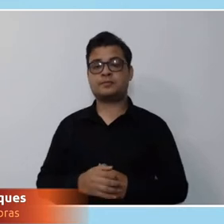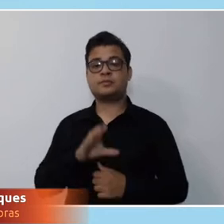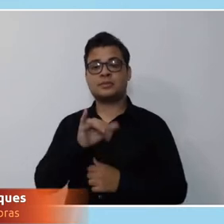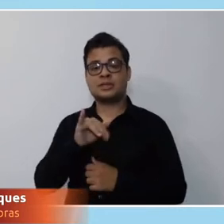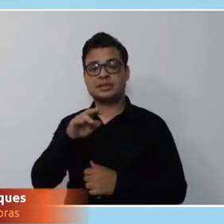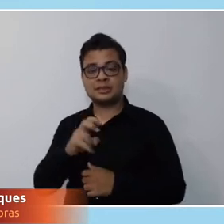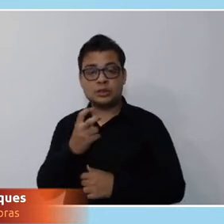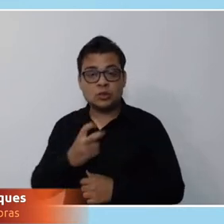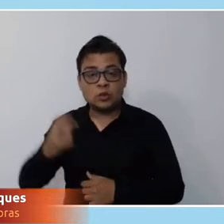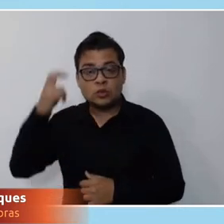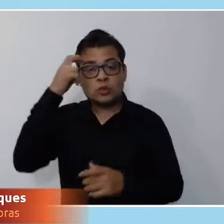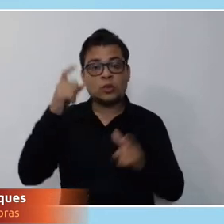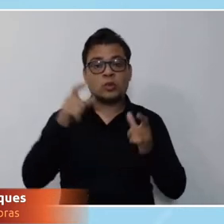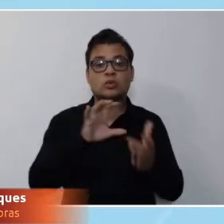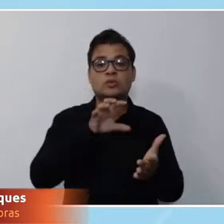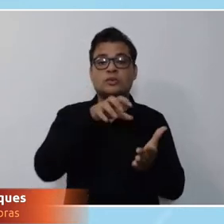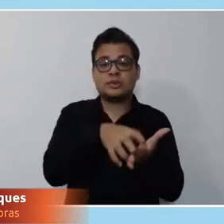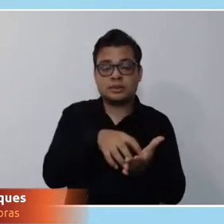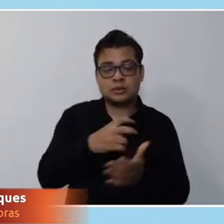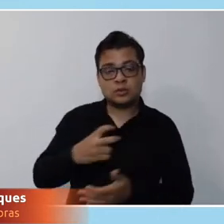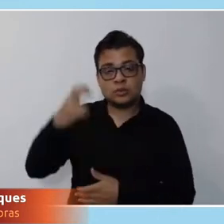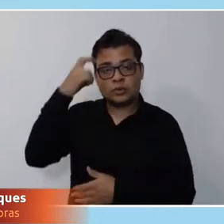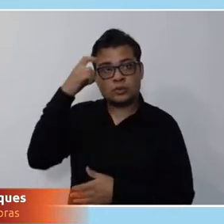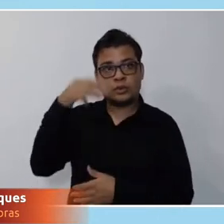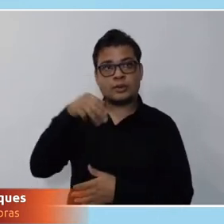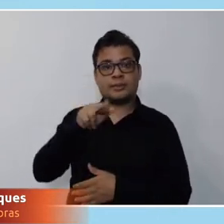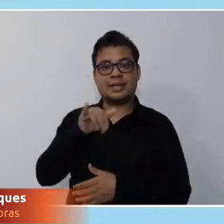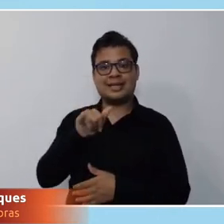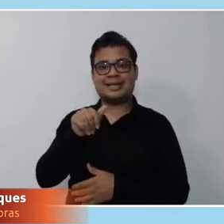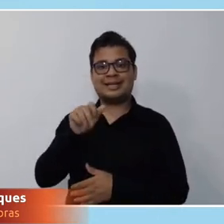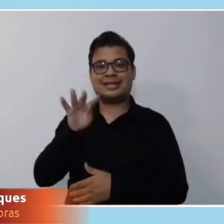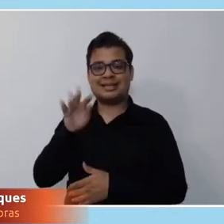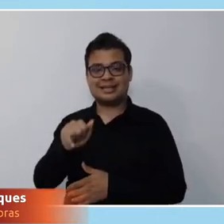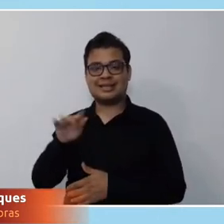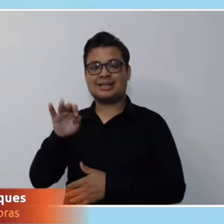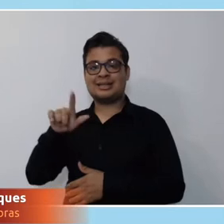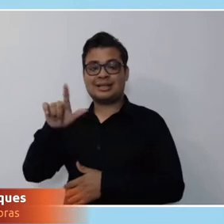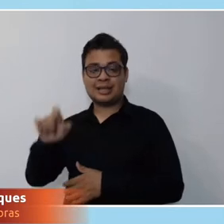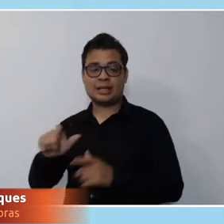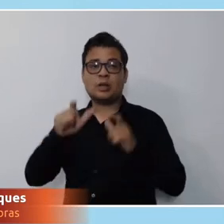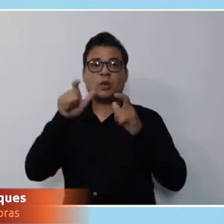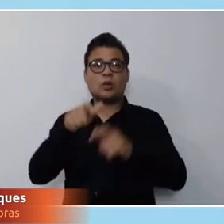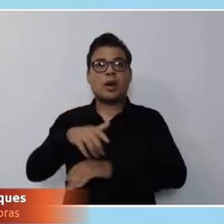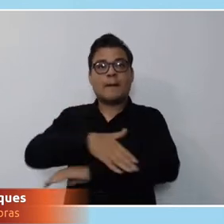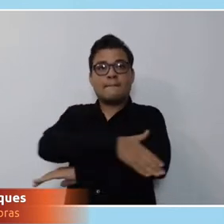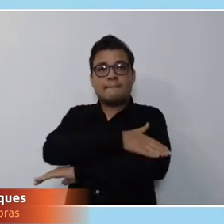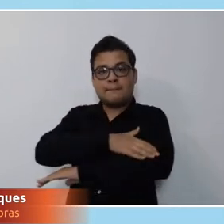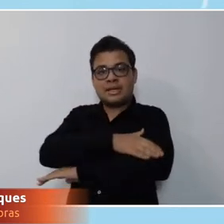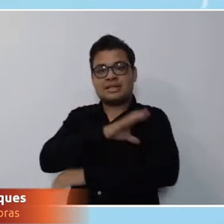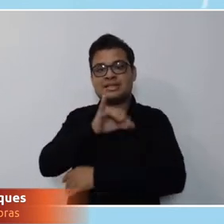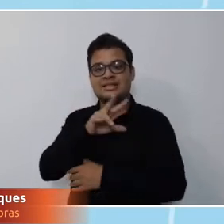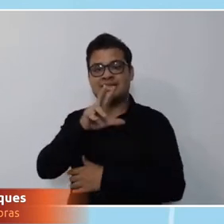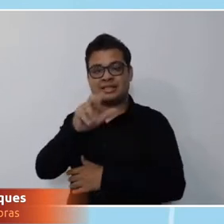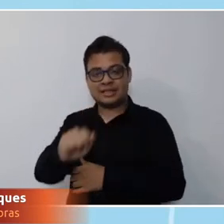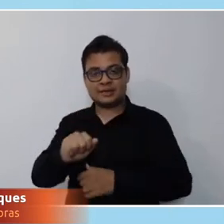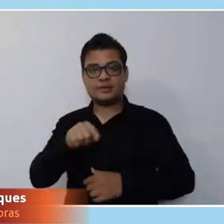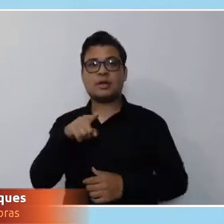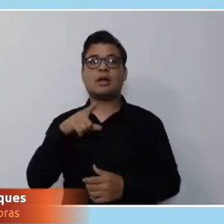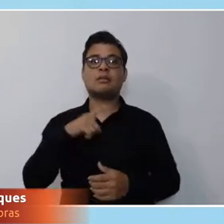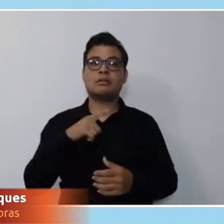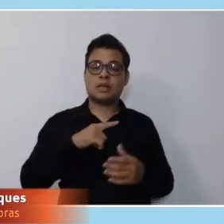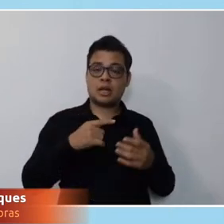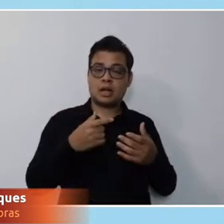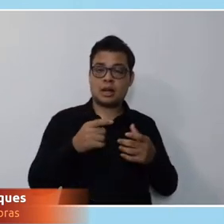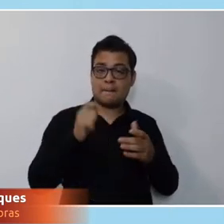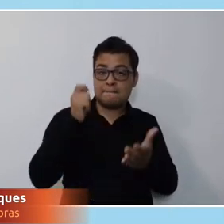Cultural Marieta Teles, na Praça Cívica, e oferece ingressos a preços populares.